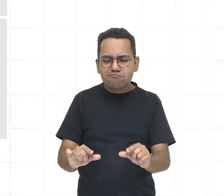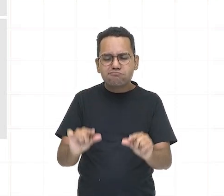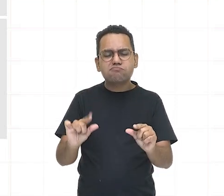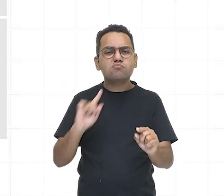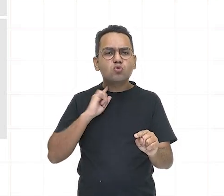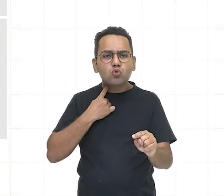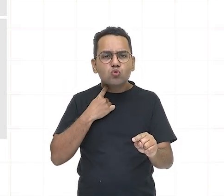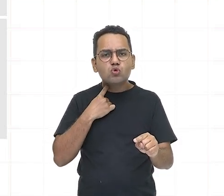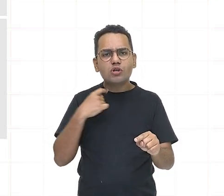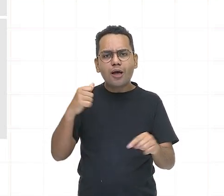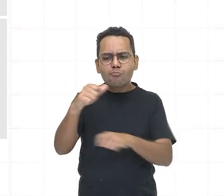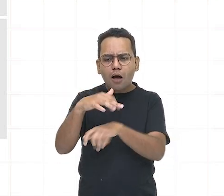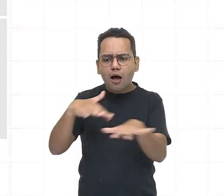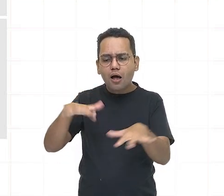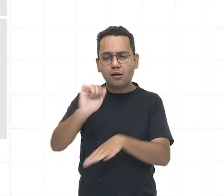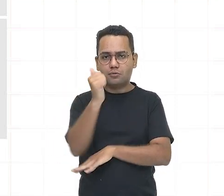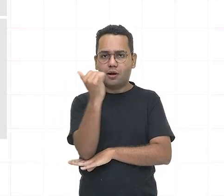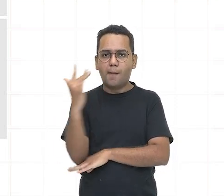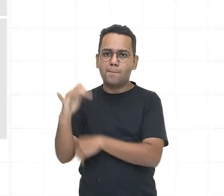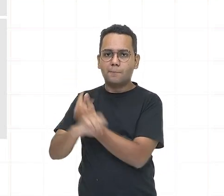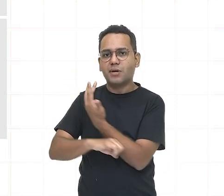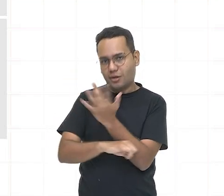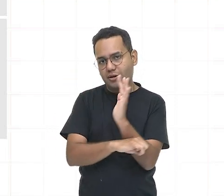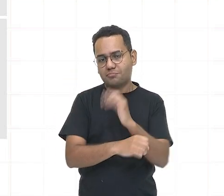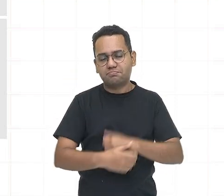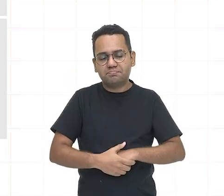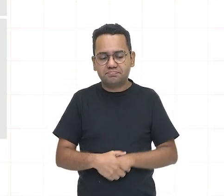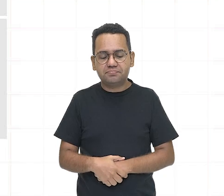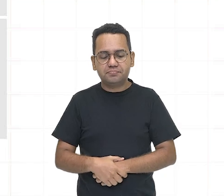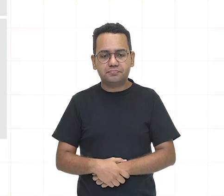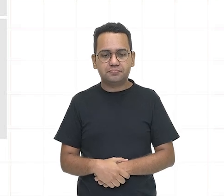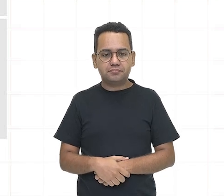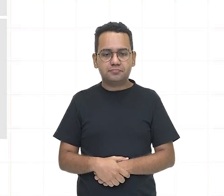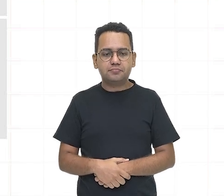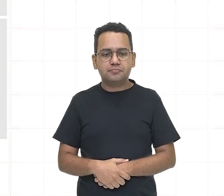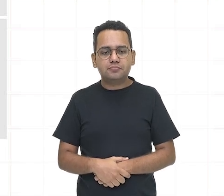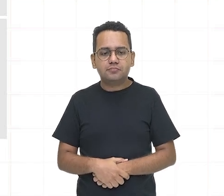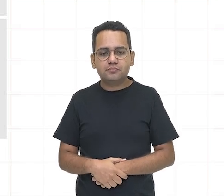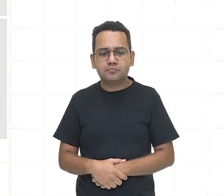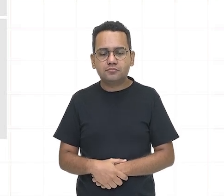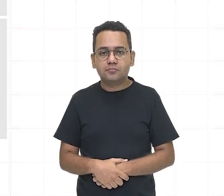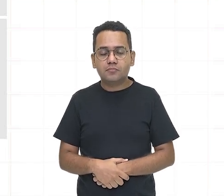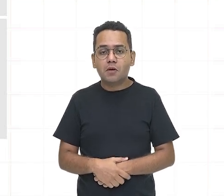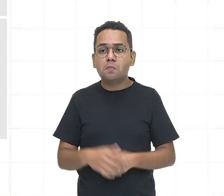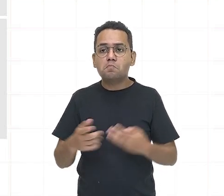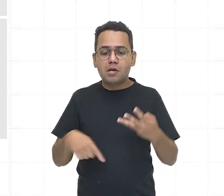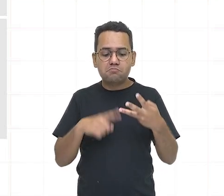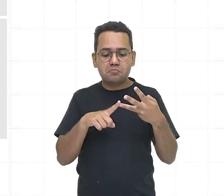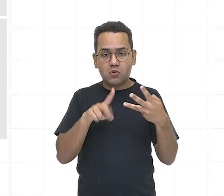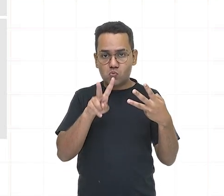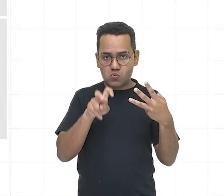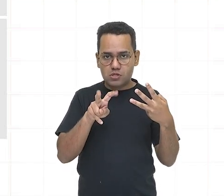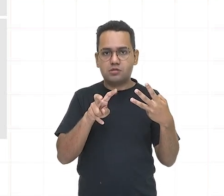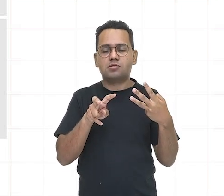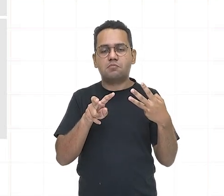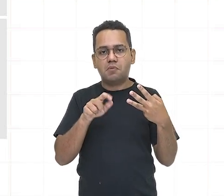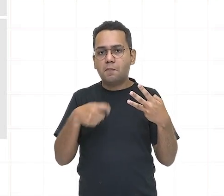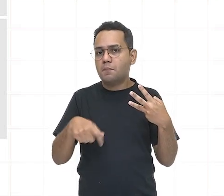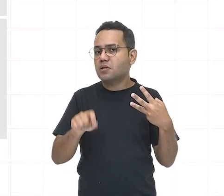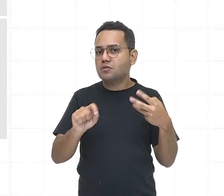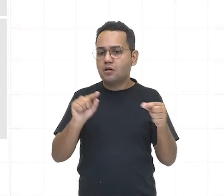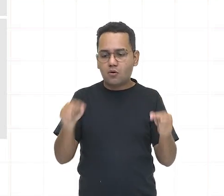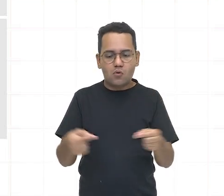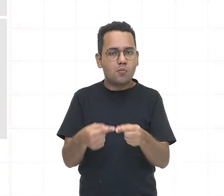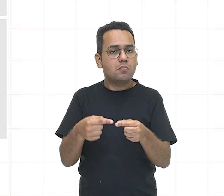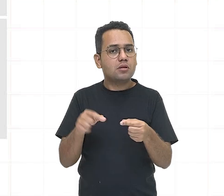o meio ambiente, a parte da natureza. Então, a sustentabilidade também, ela tem que estar aí neste meio, com